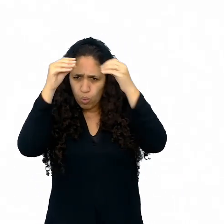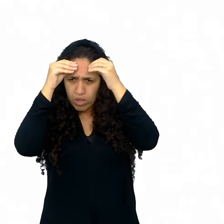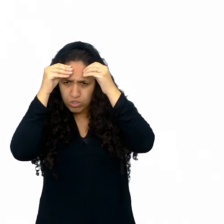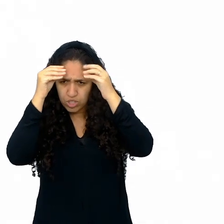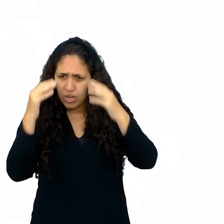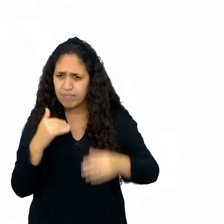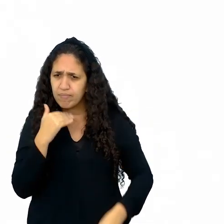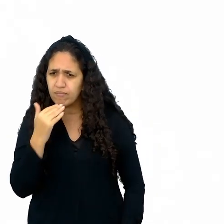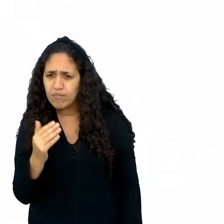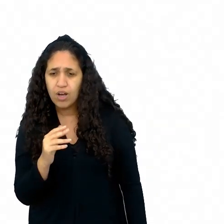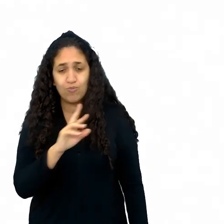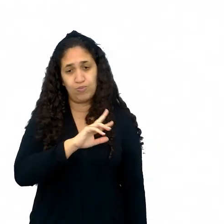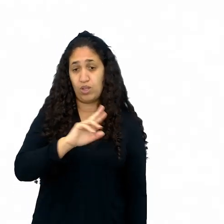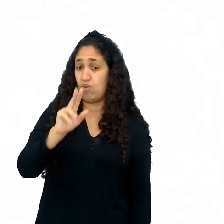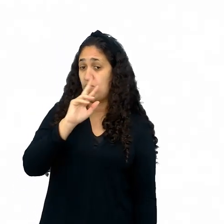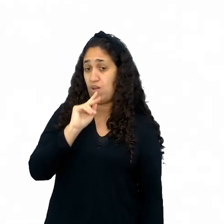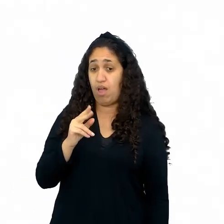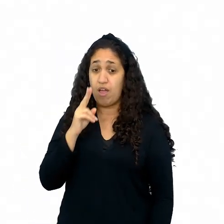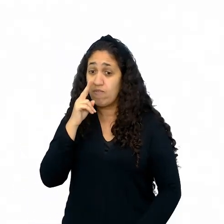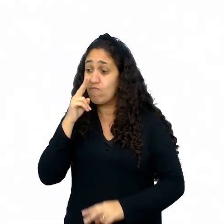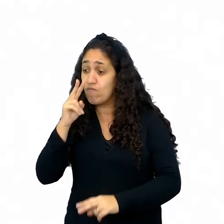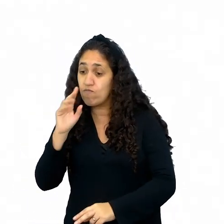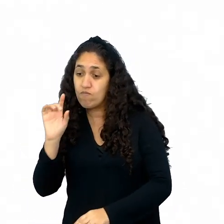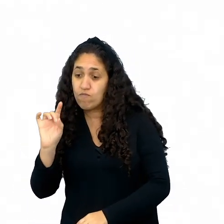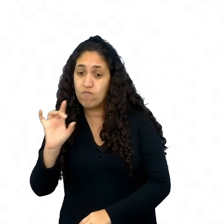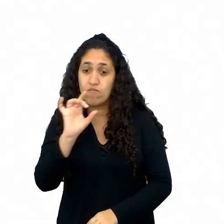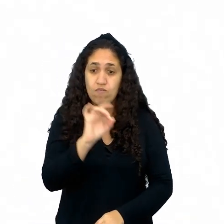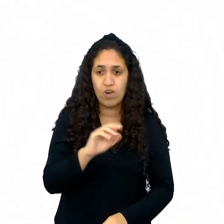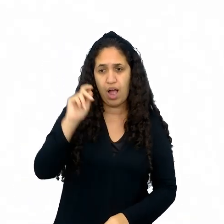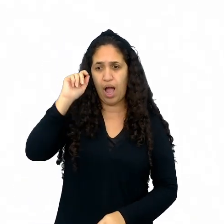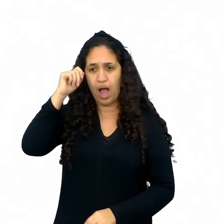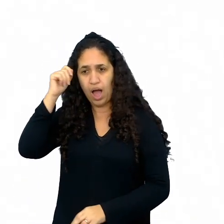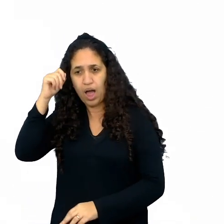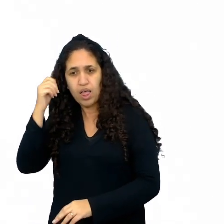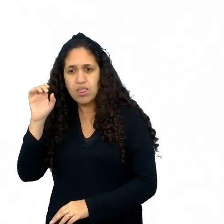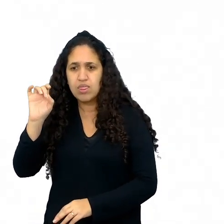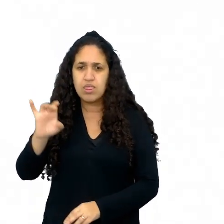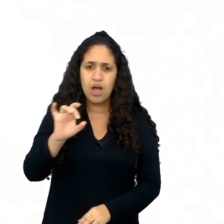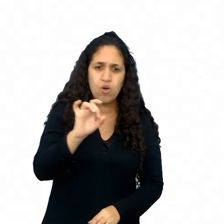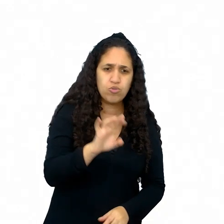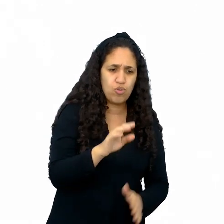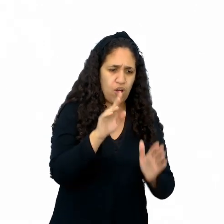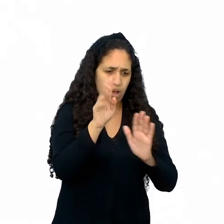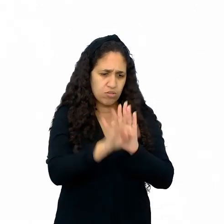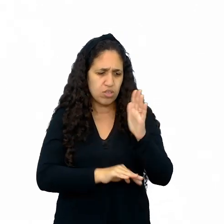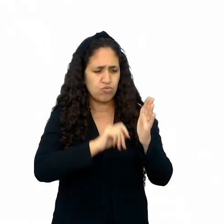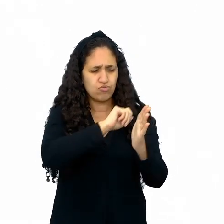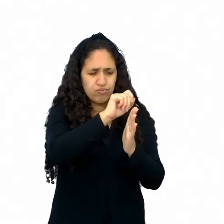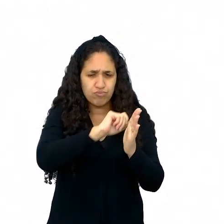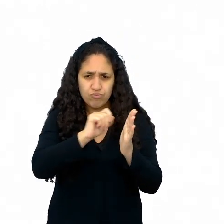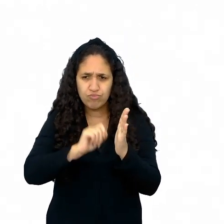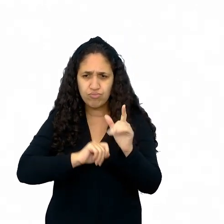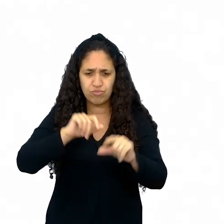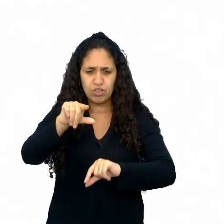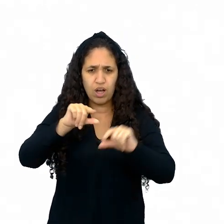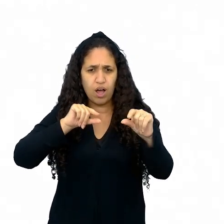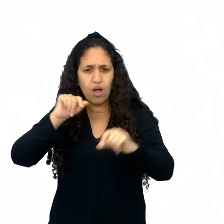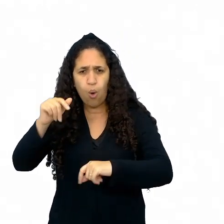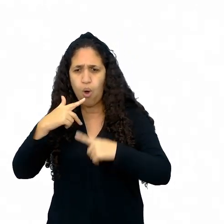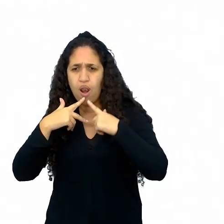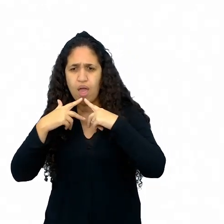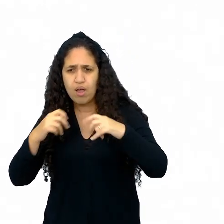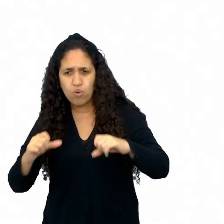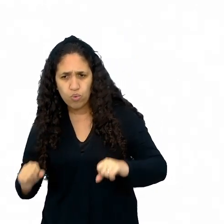Existem intencionalidades. Cada autor, ao construir o texto, ao fazer as escolhas linguísticas,